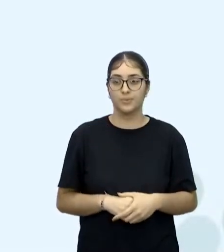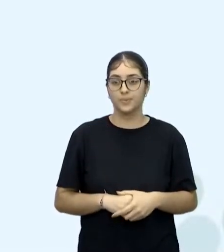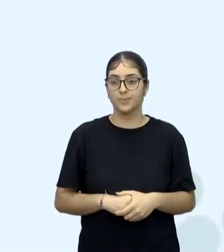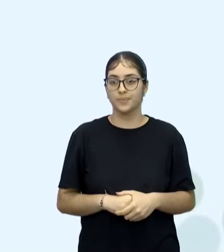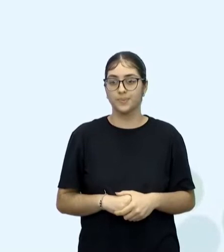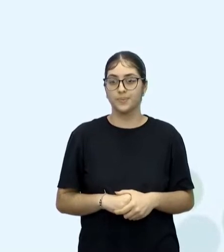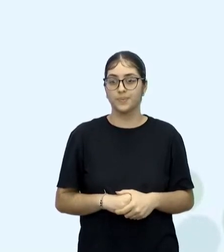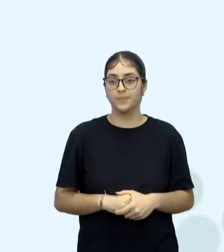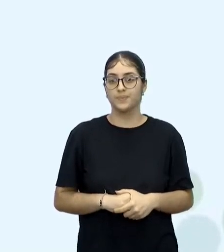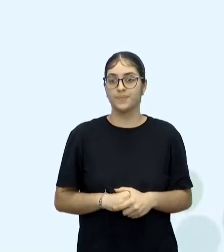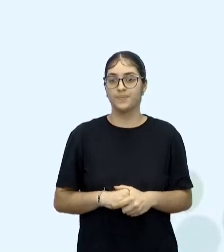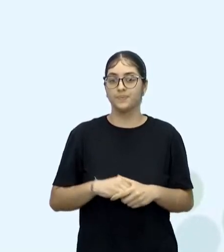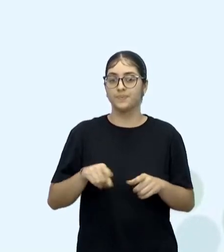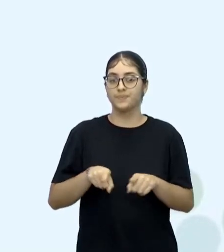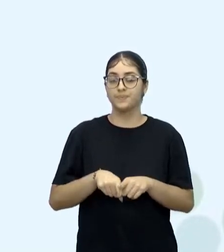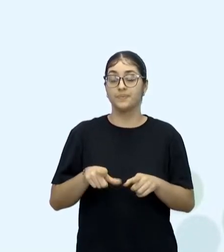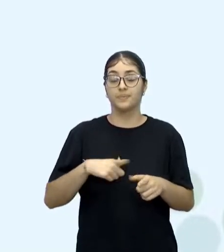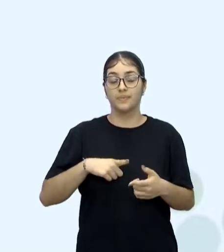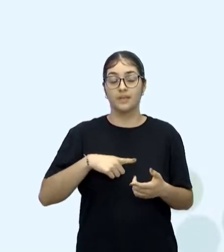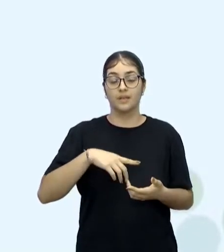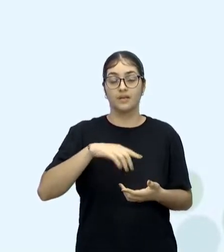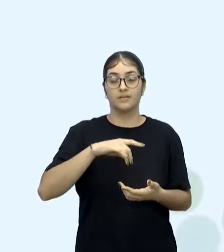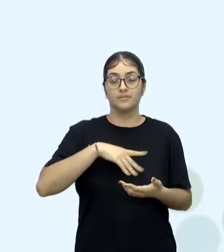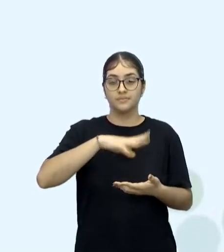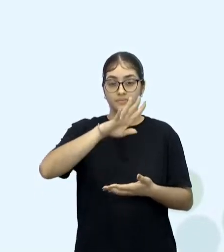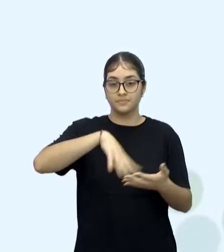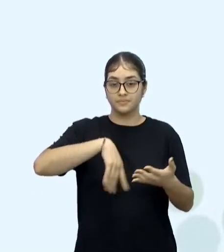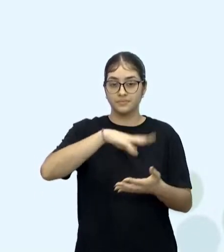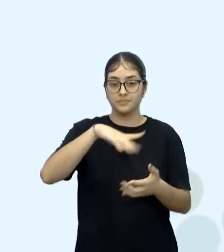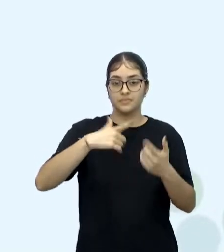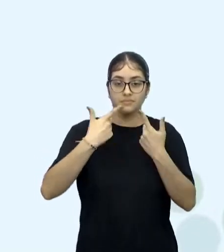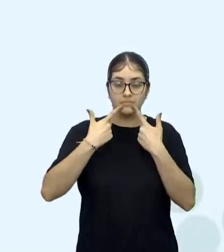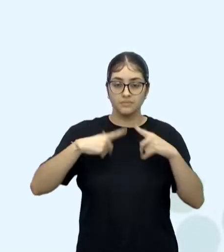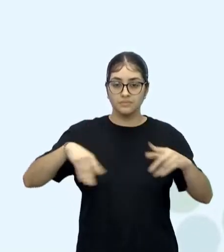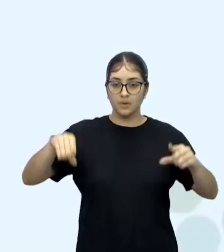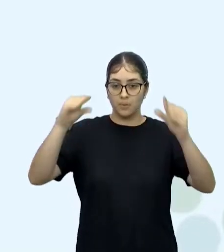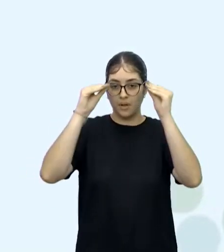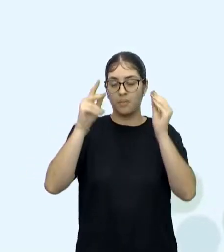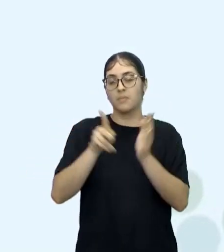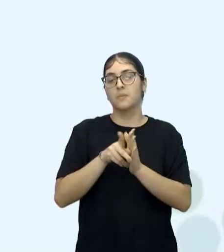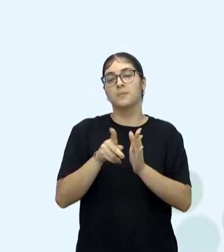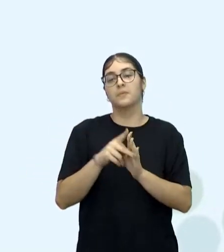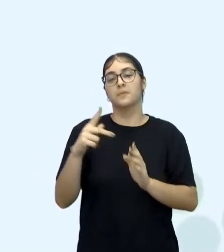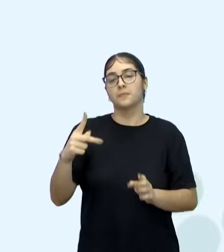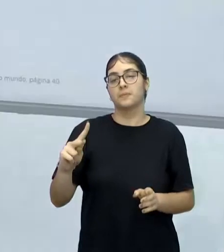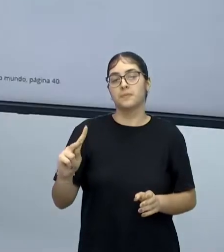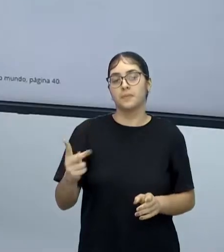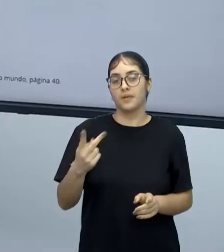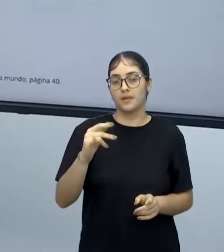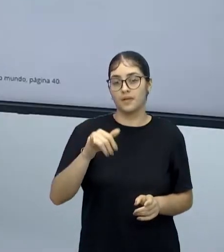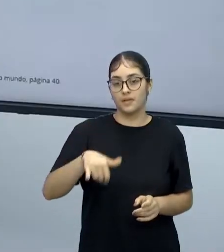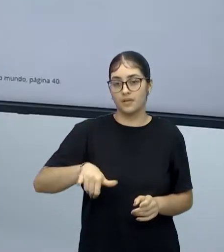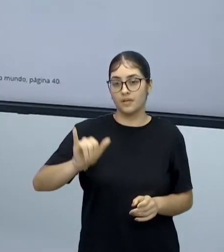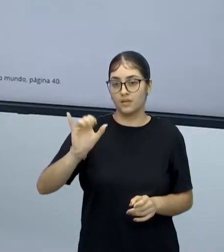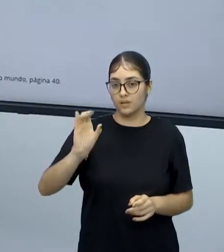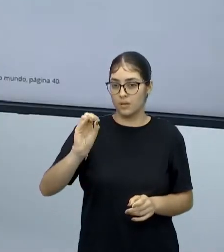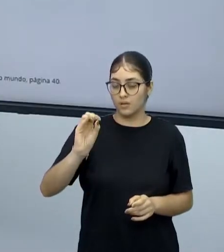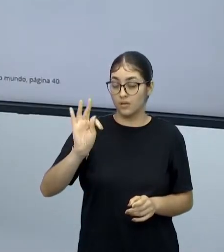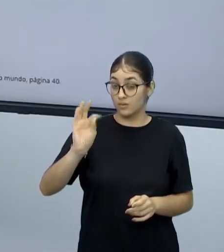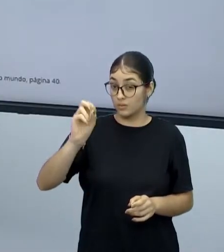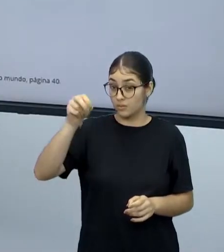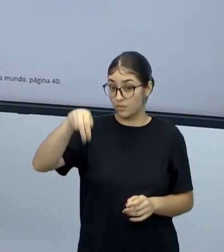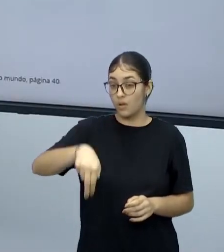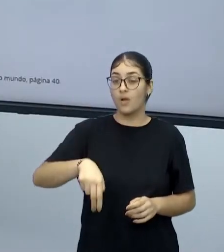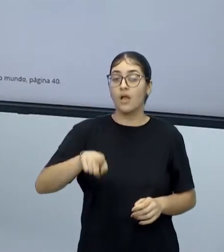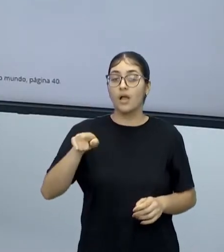a gente tem aí? A programação na linguagem Python. Essa linguagem Python, ela é uma linguagem que ela é muito